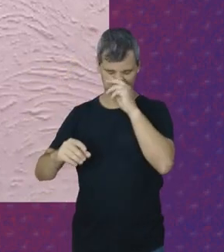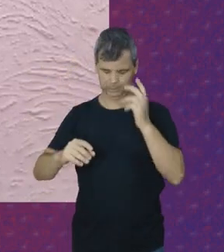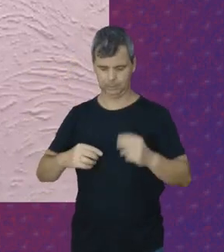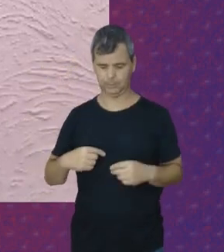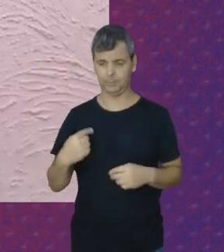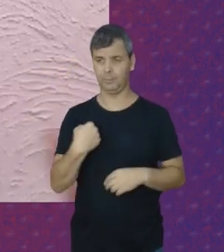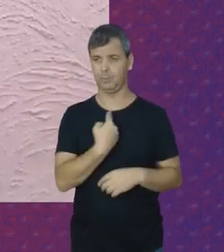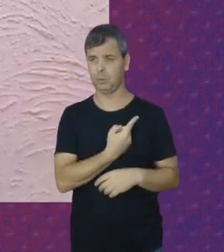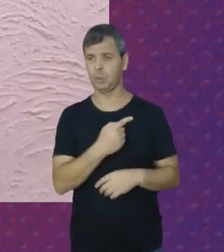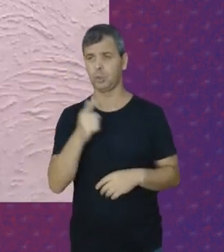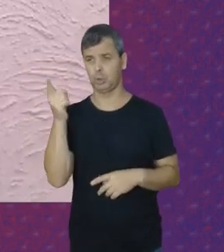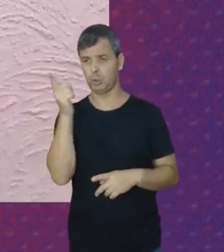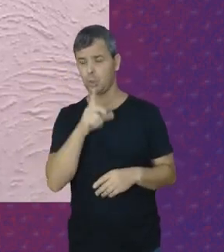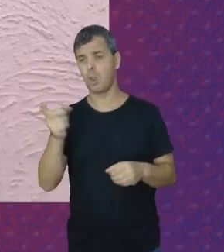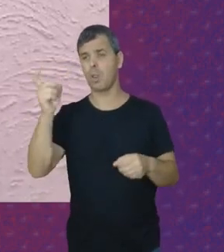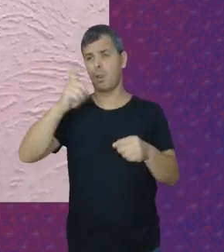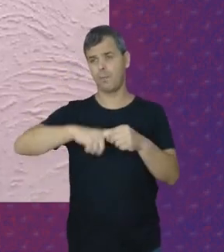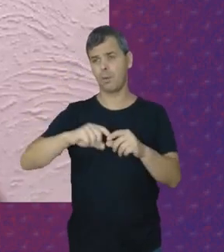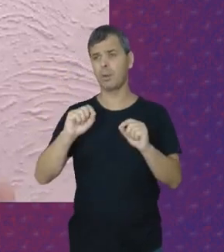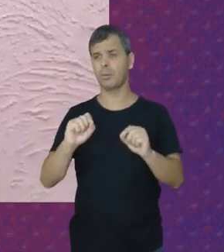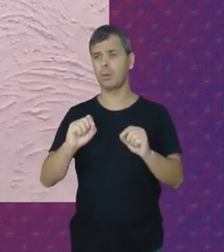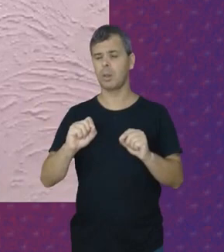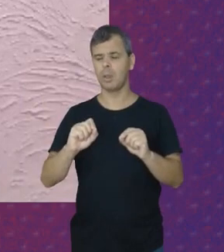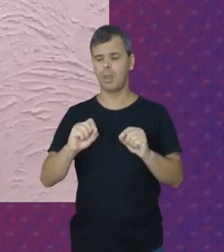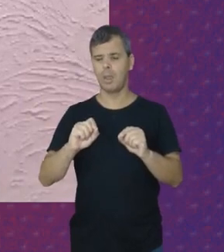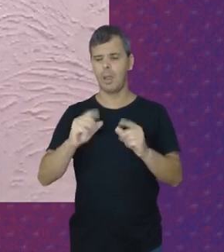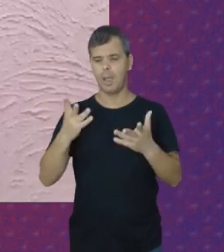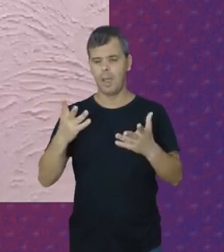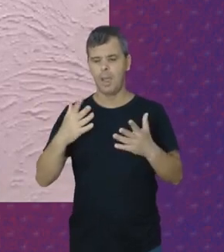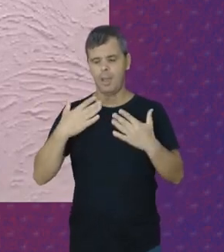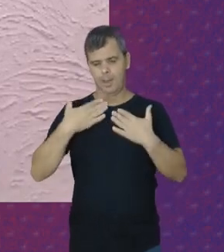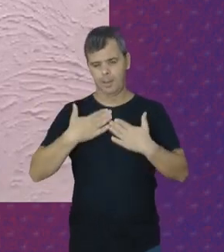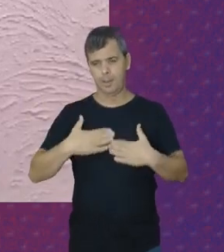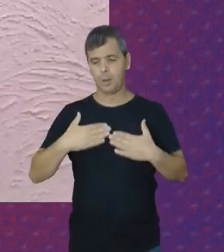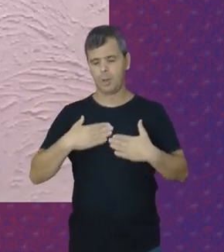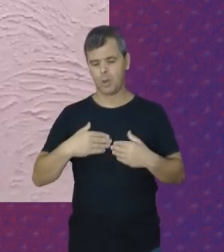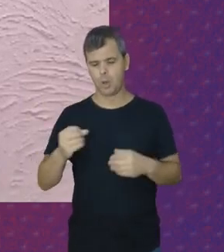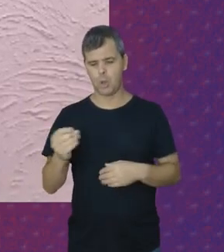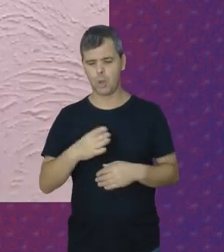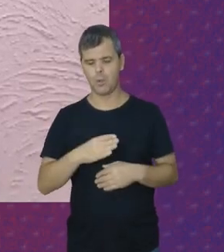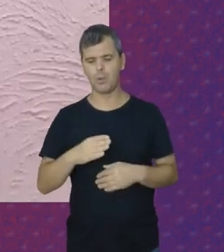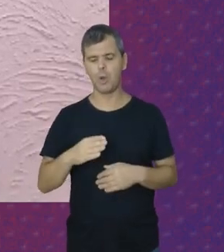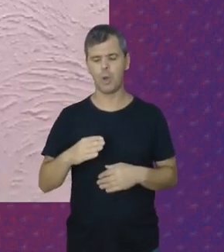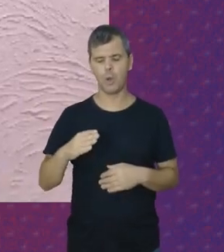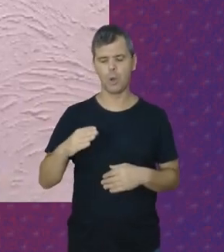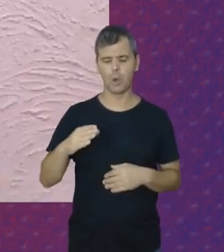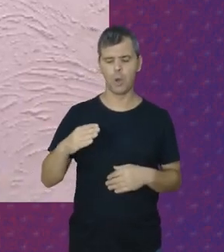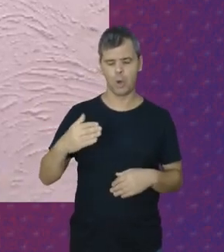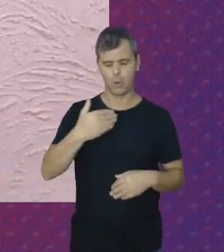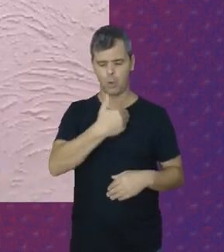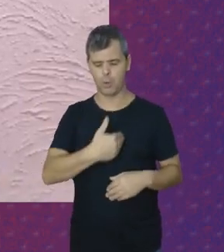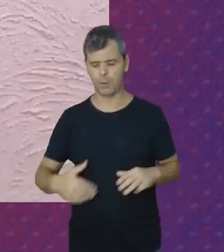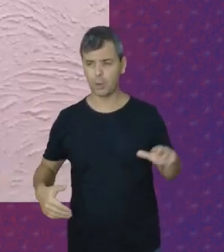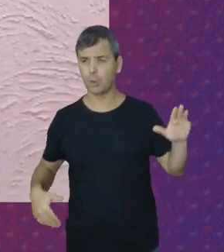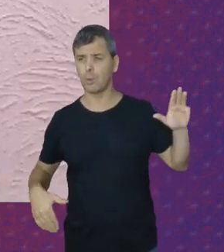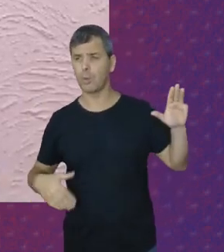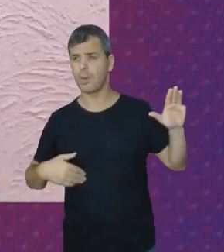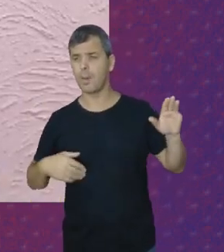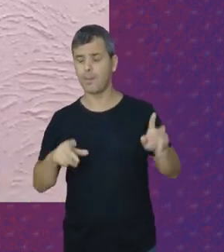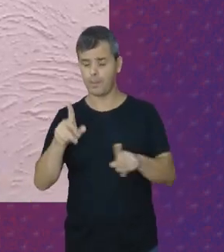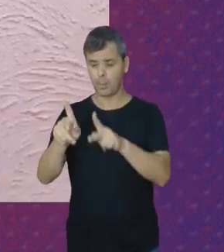nós estamos conseguindo voltar, né, a respirar com esse novo governo, que é um governo do povo e para o